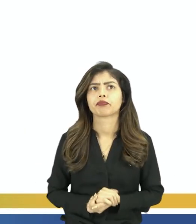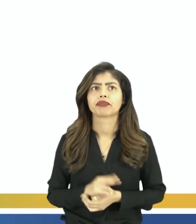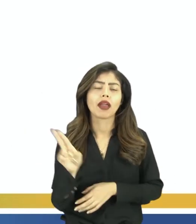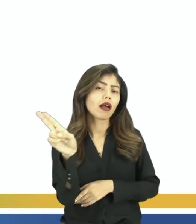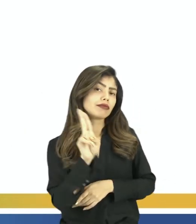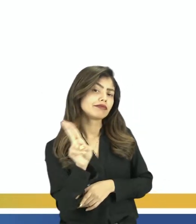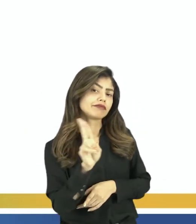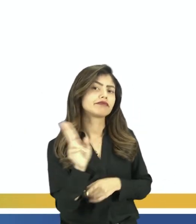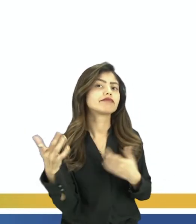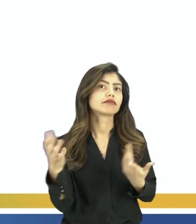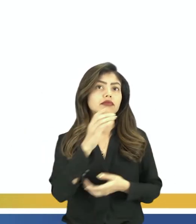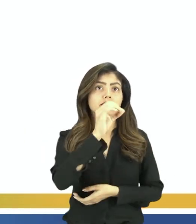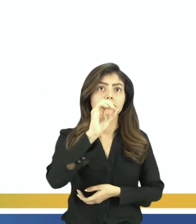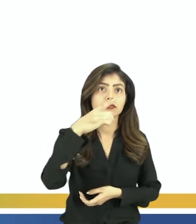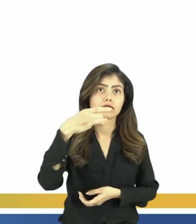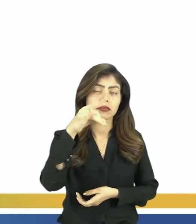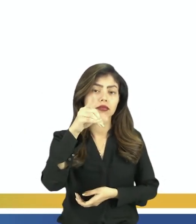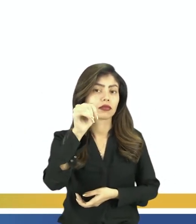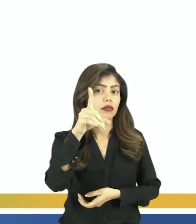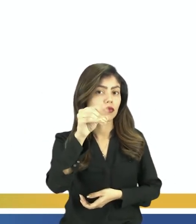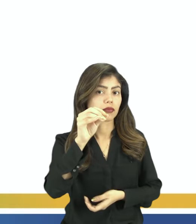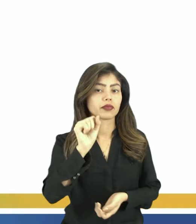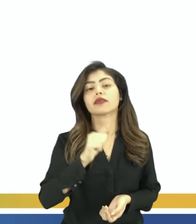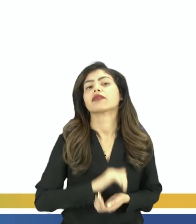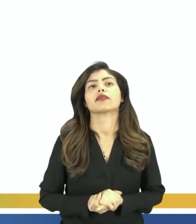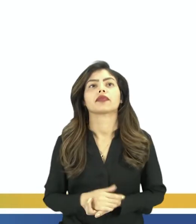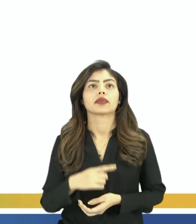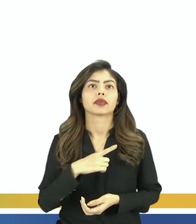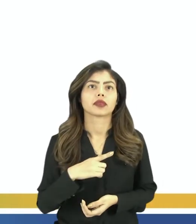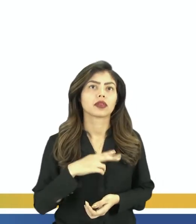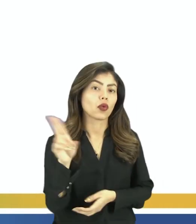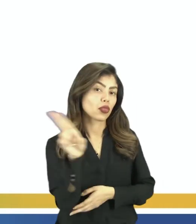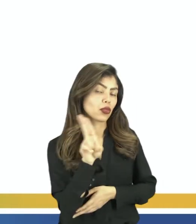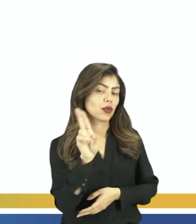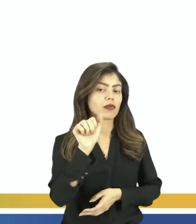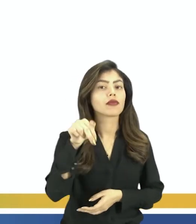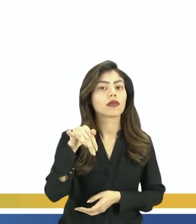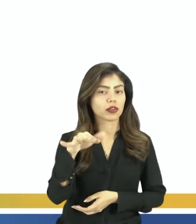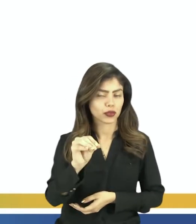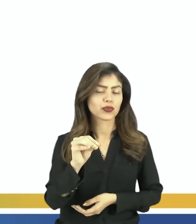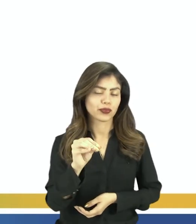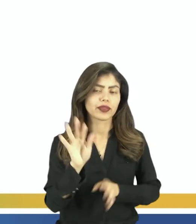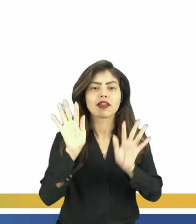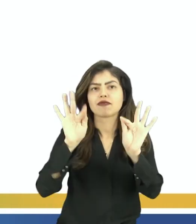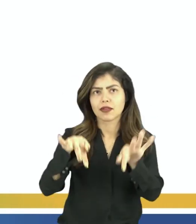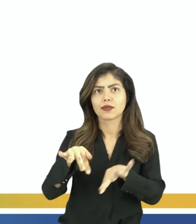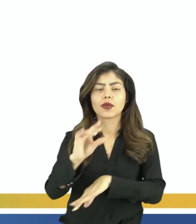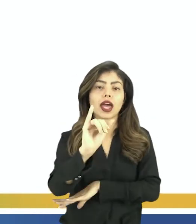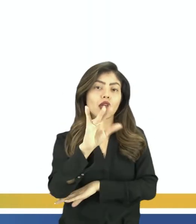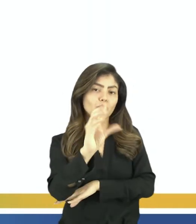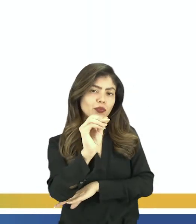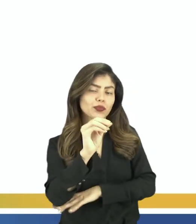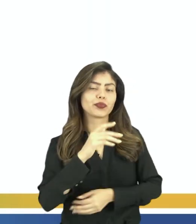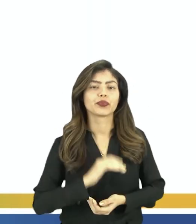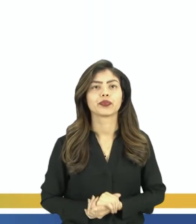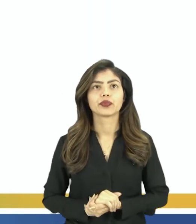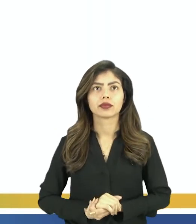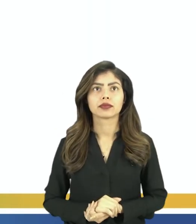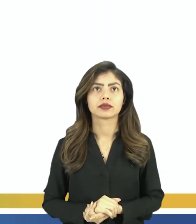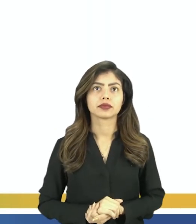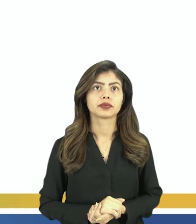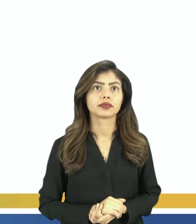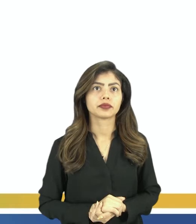dos oxácidos, a palavra ácido, mais o nome do ânion e a terminação ico.